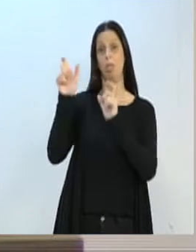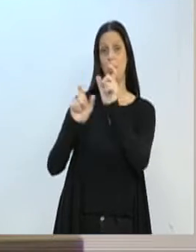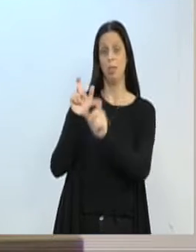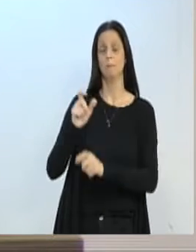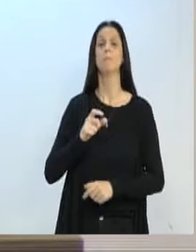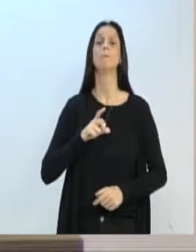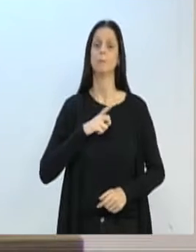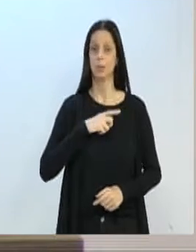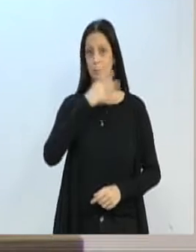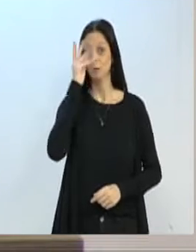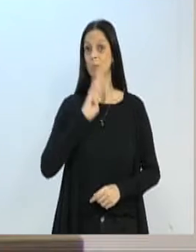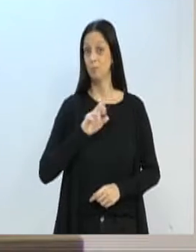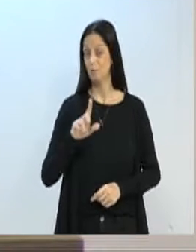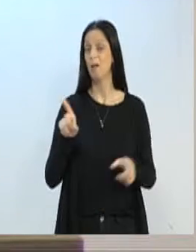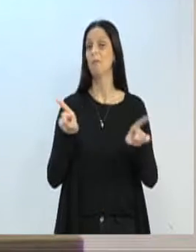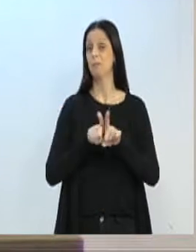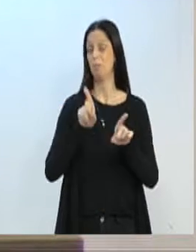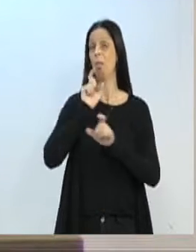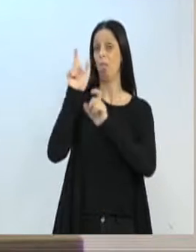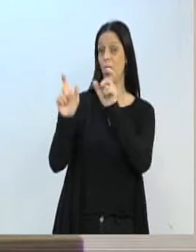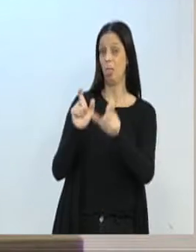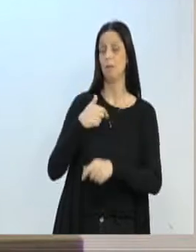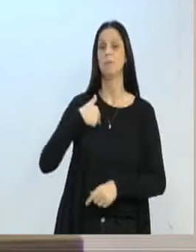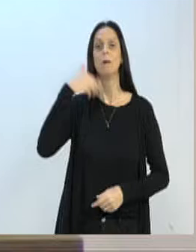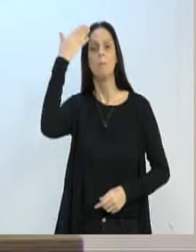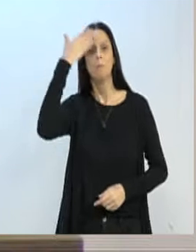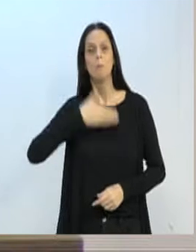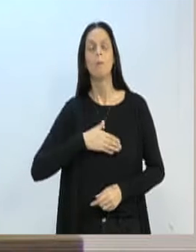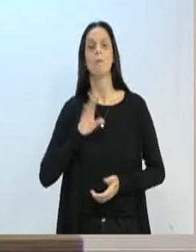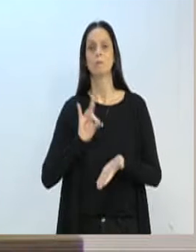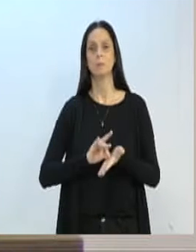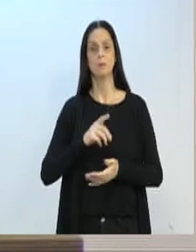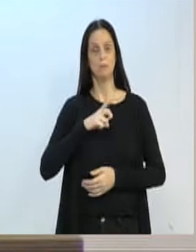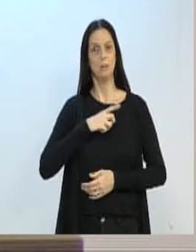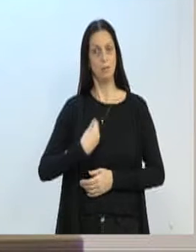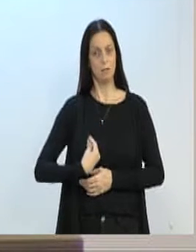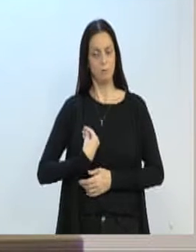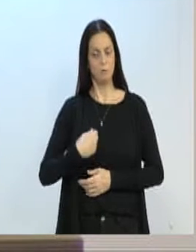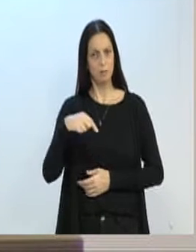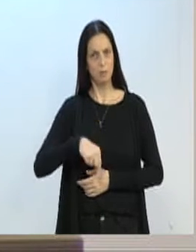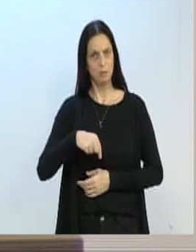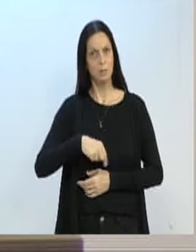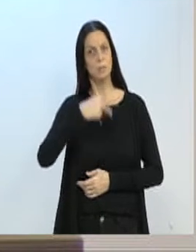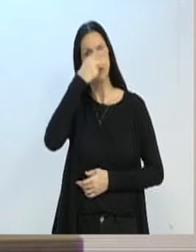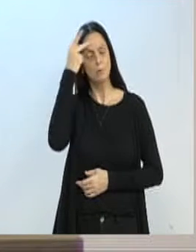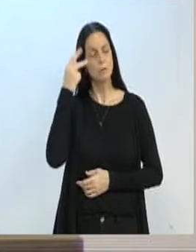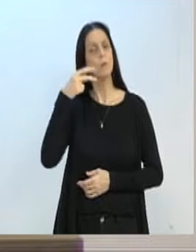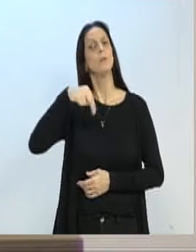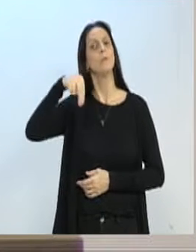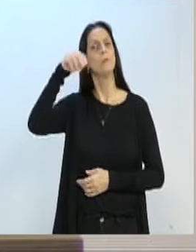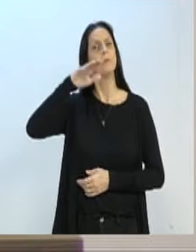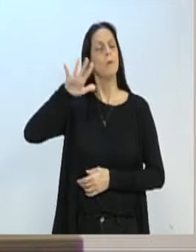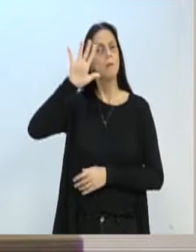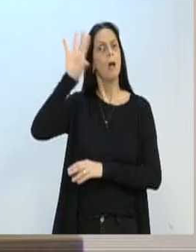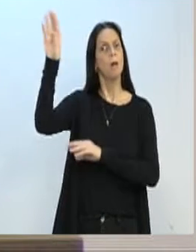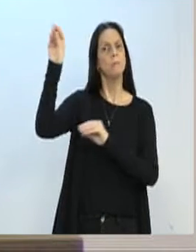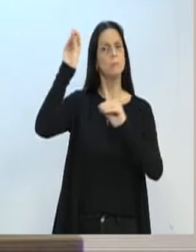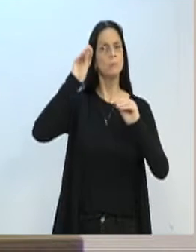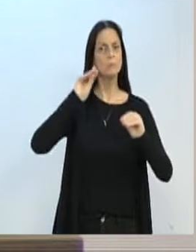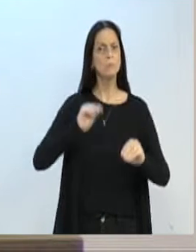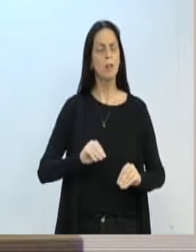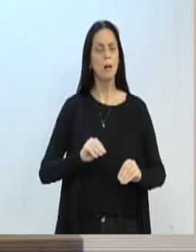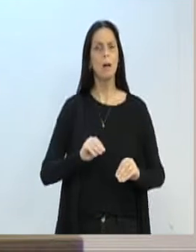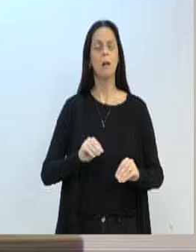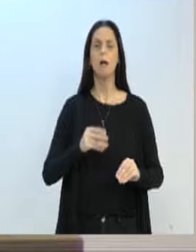Eu conheço casos e testemunhei de nordestinos que vivem aqui em Blumenau, trabalham, enfim, que jamais poderia imaginar que fosse possíveis serem